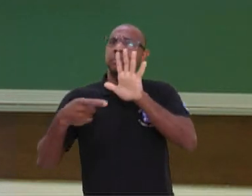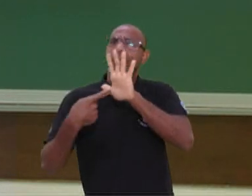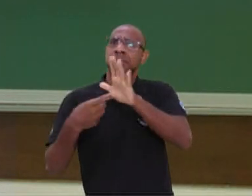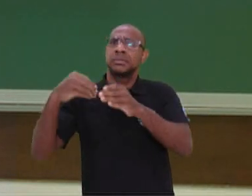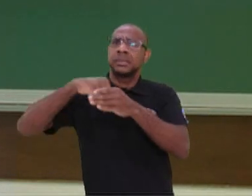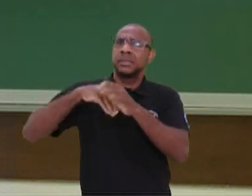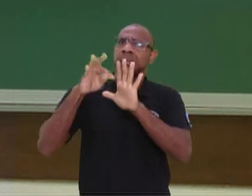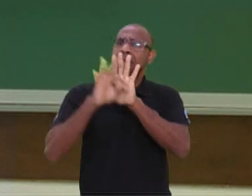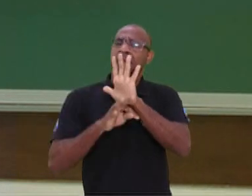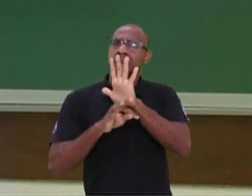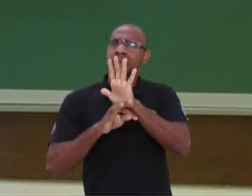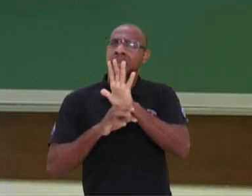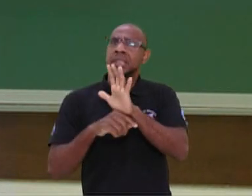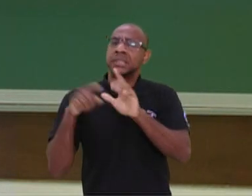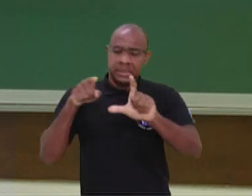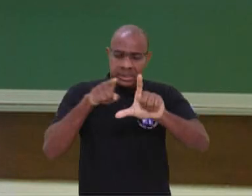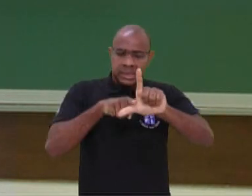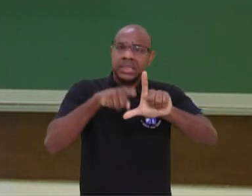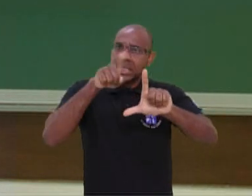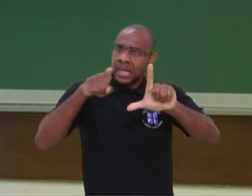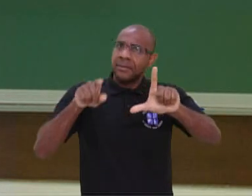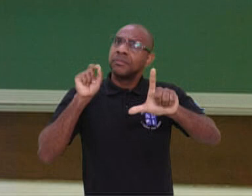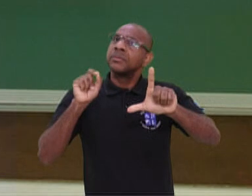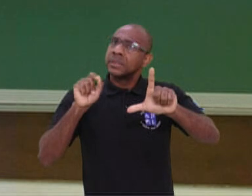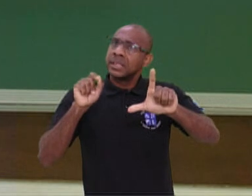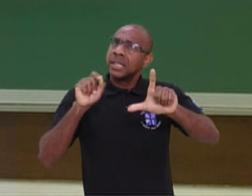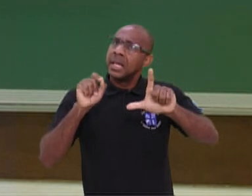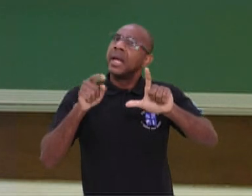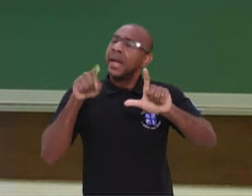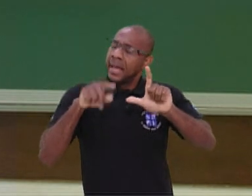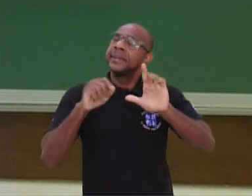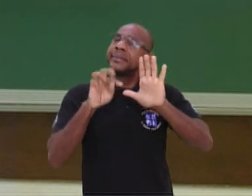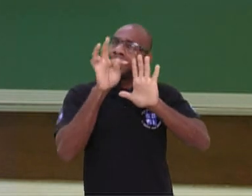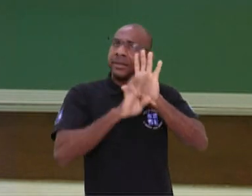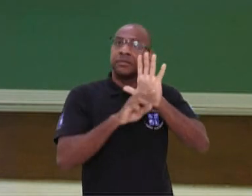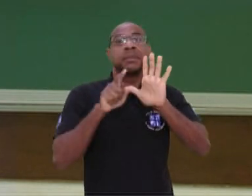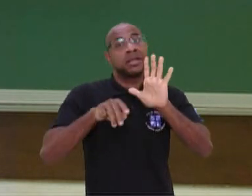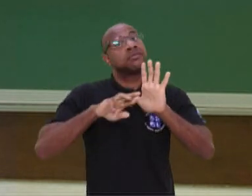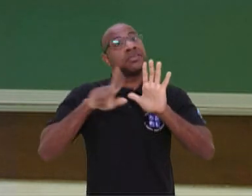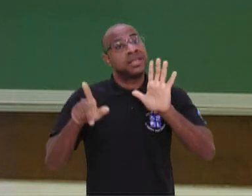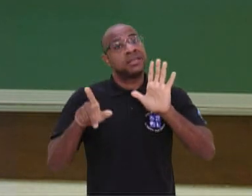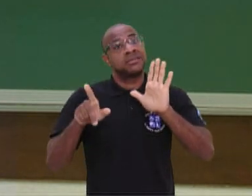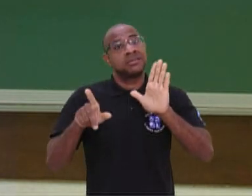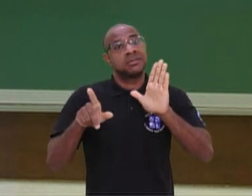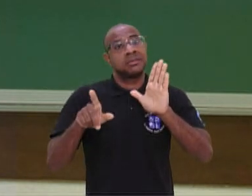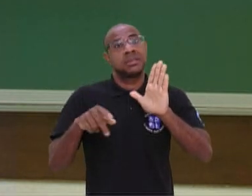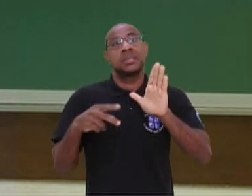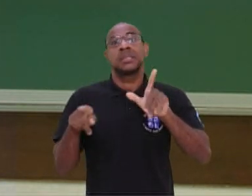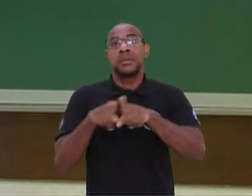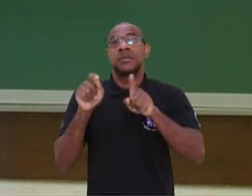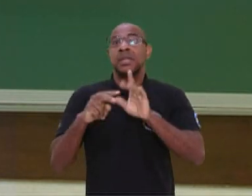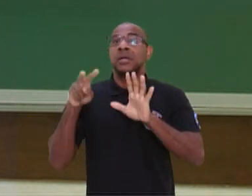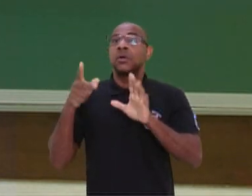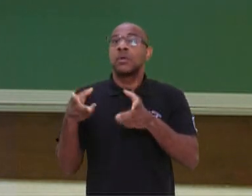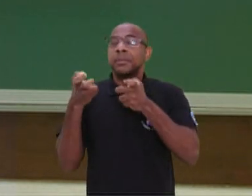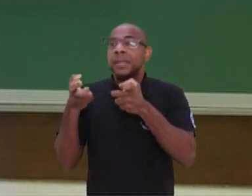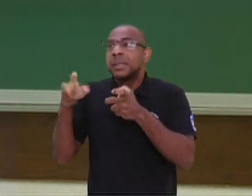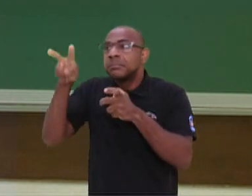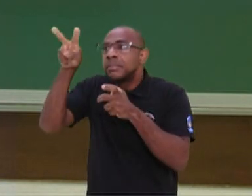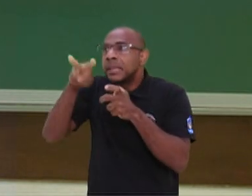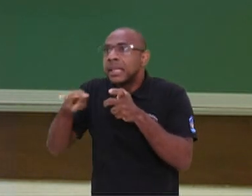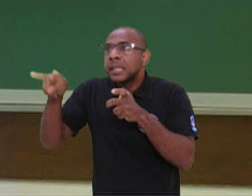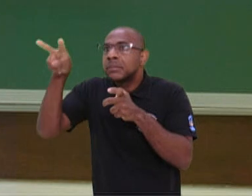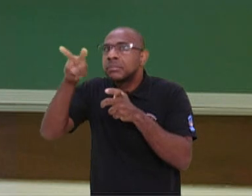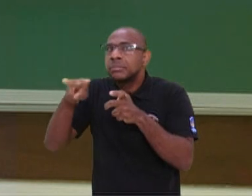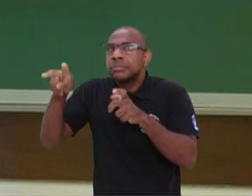e infográficos são textos. É um texto um pouco diferente, mas é texto, né? Tanto que você faz a leitura aqui, ó. Aqui nós